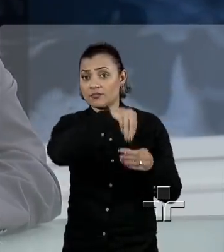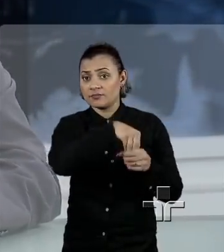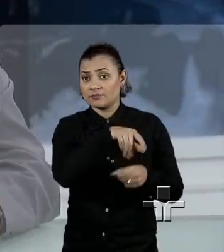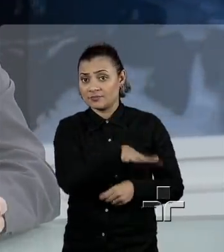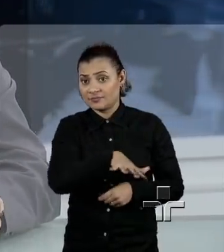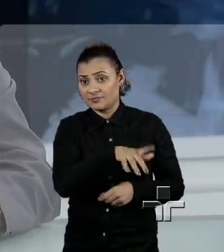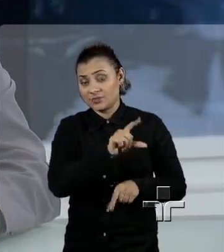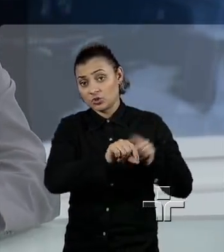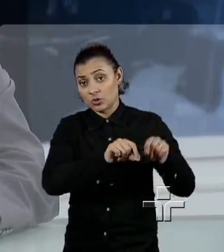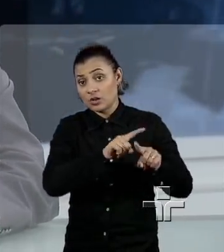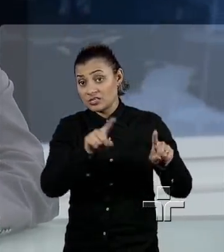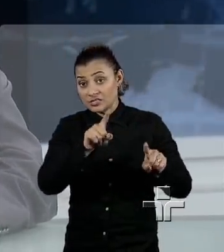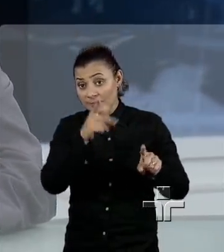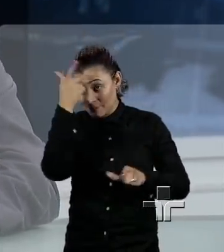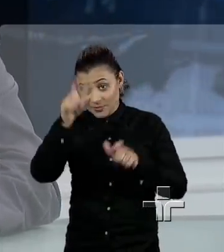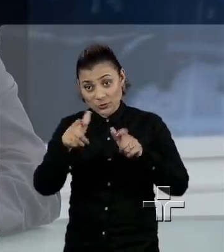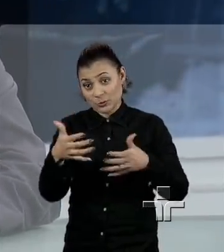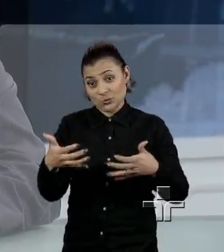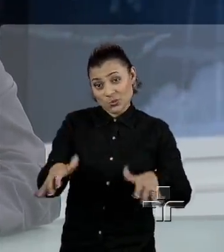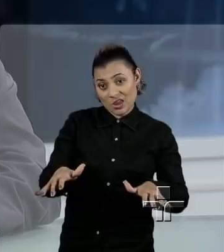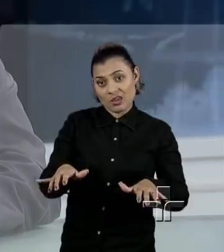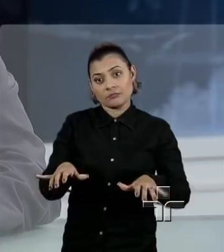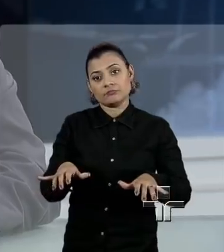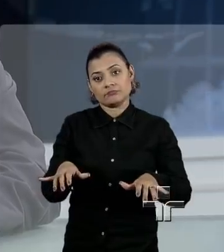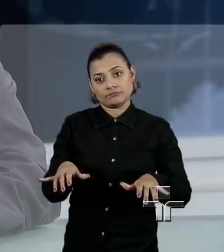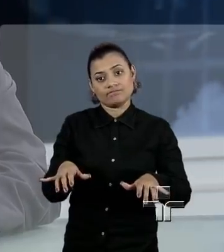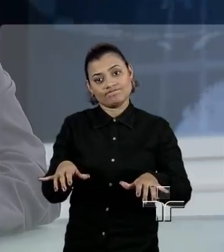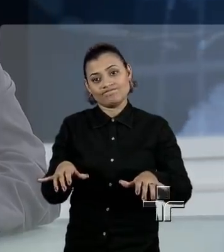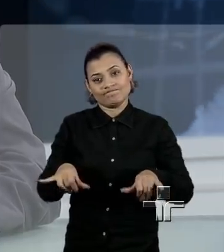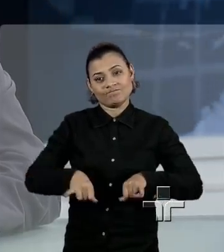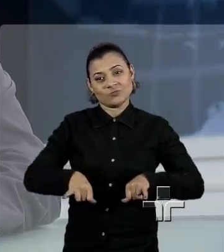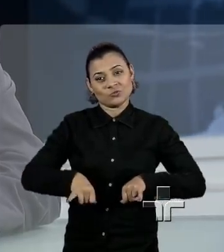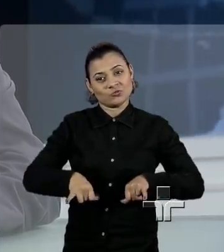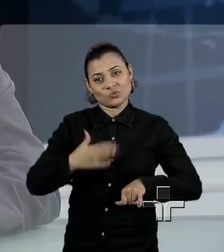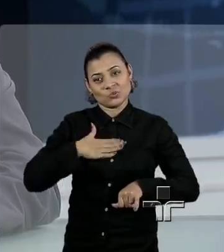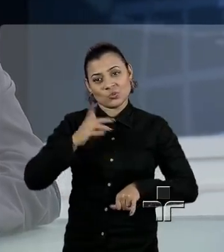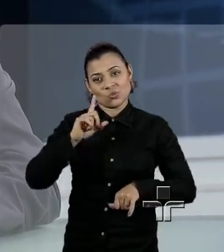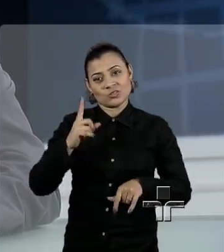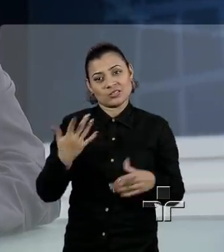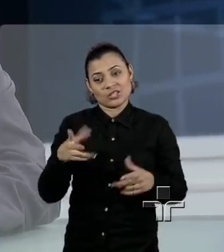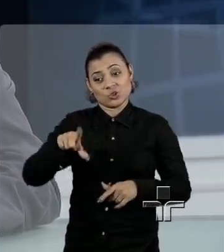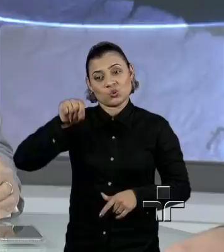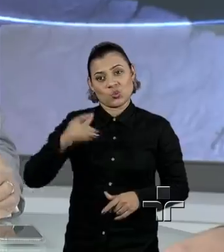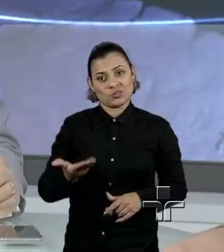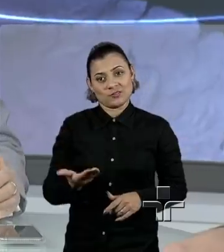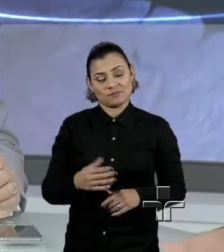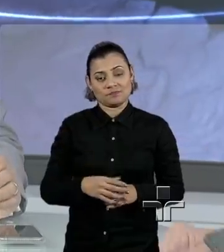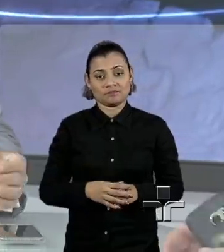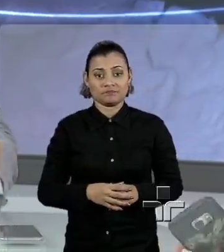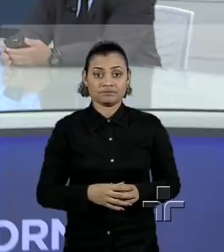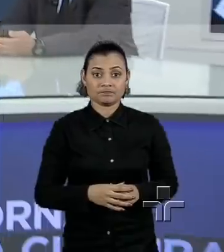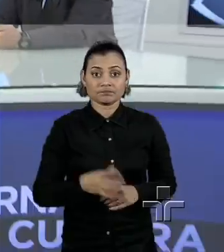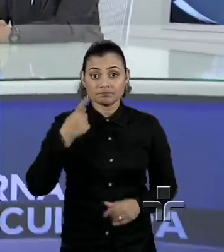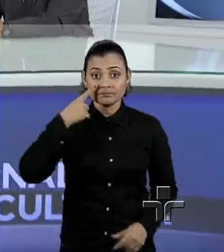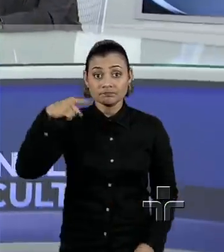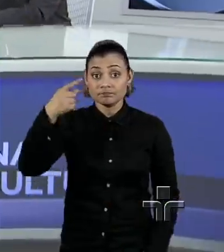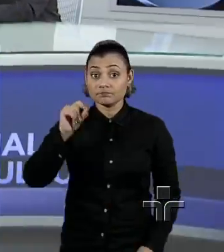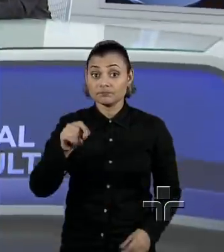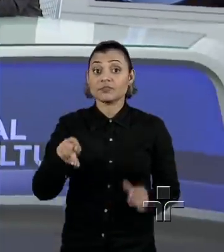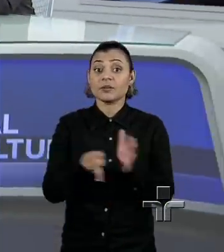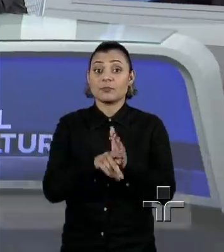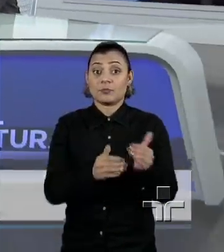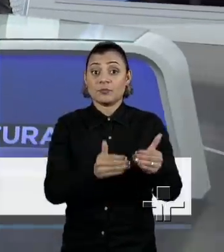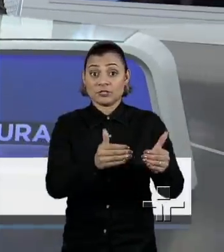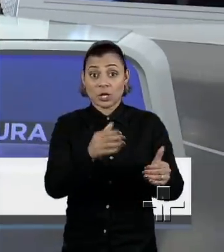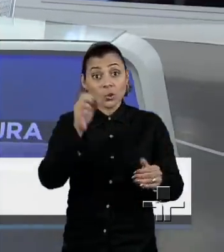mas quem ficou de fora talvez sofreu. Não ia gostar muito com o critério adotado. Muito bem. A seguir, Ministério da